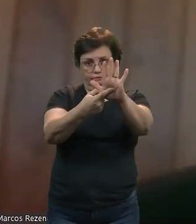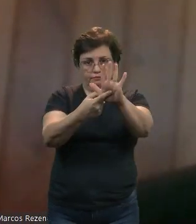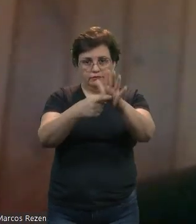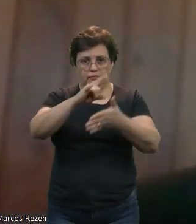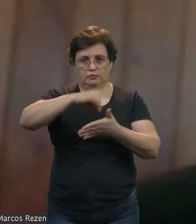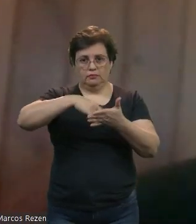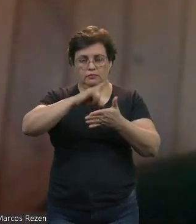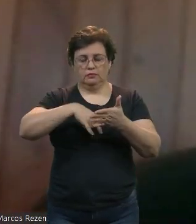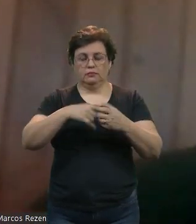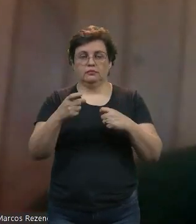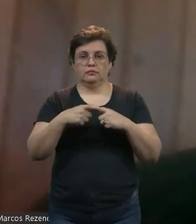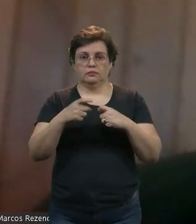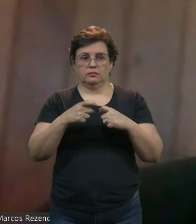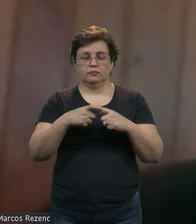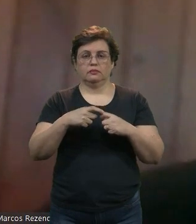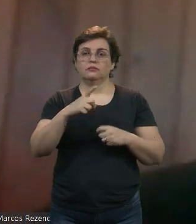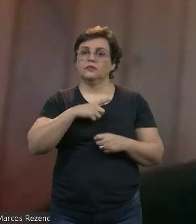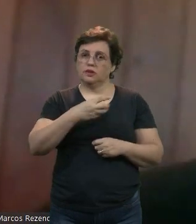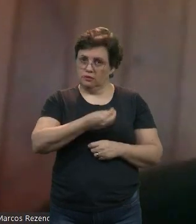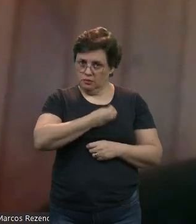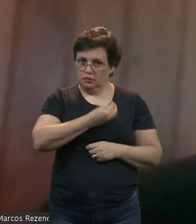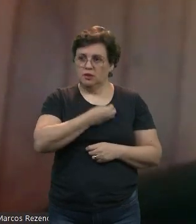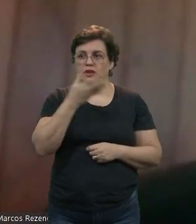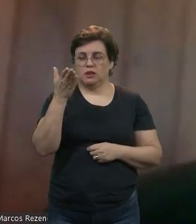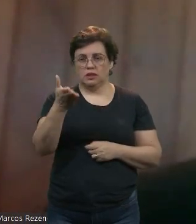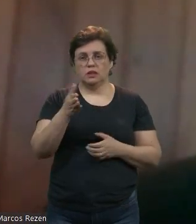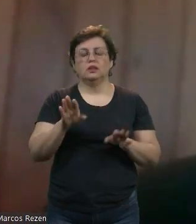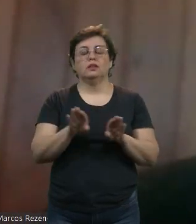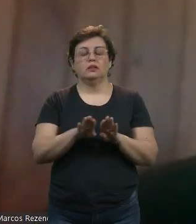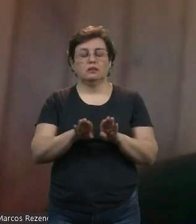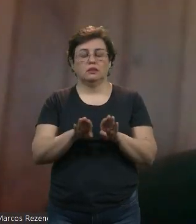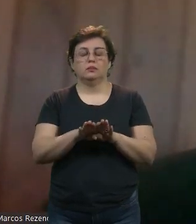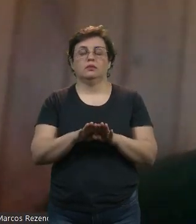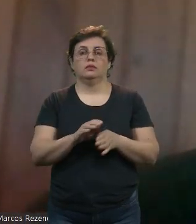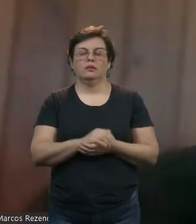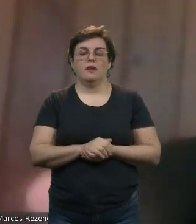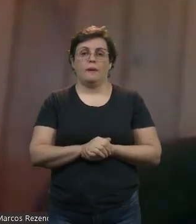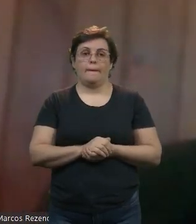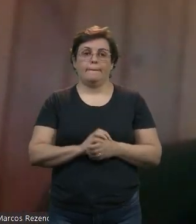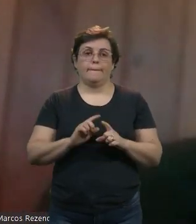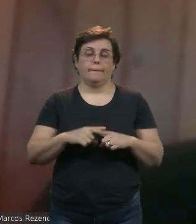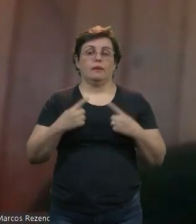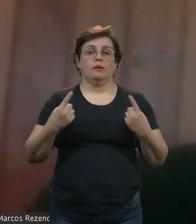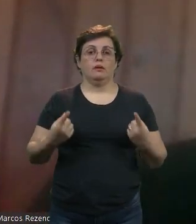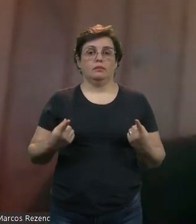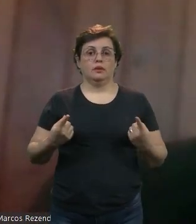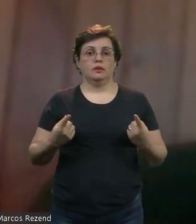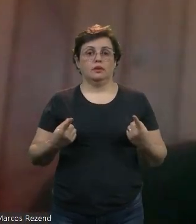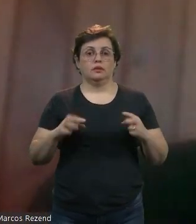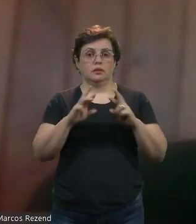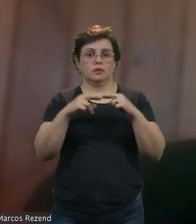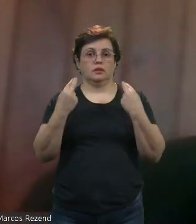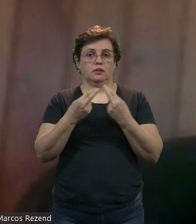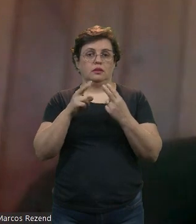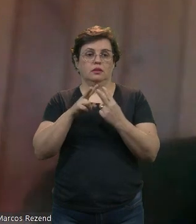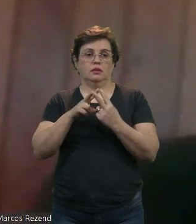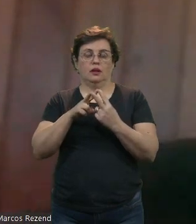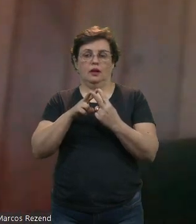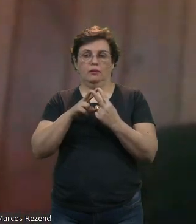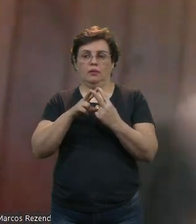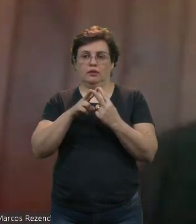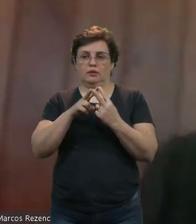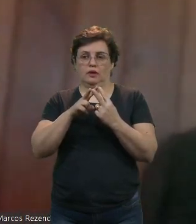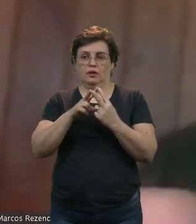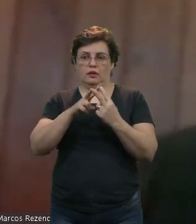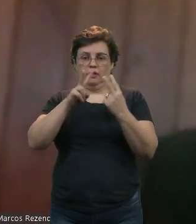vai contar a presença dele também. Né? Agora, quanto à sessão remota,